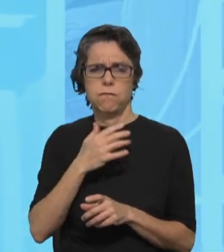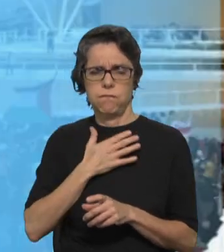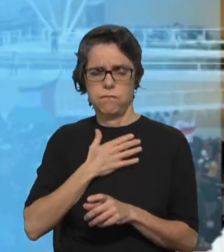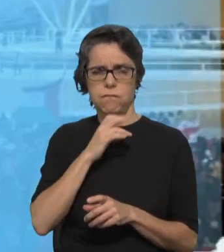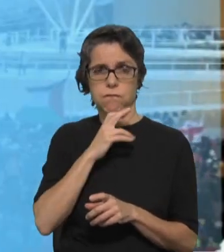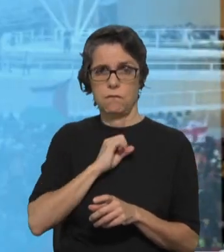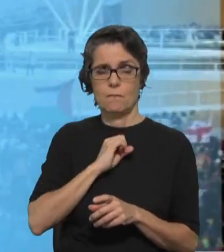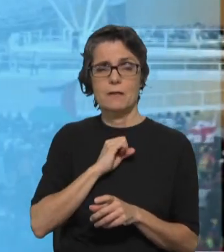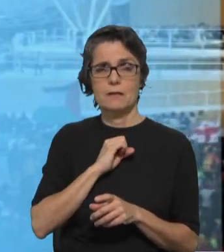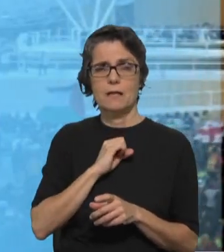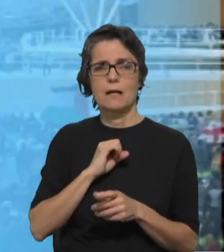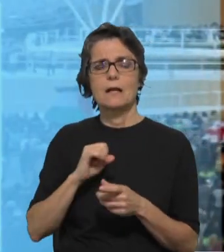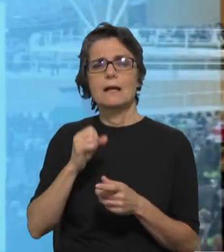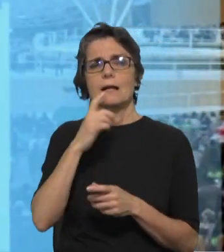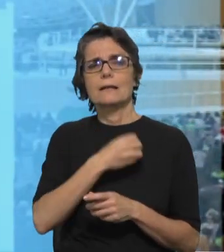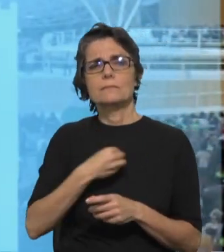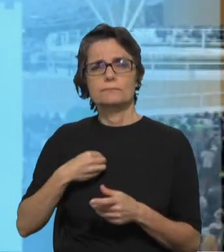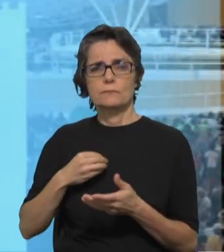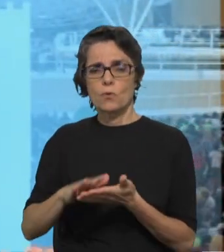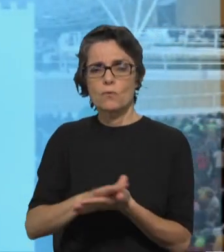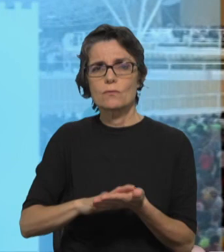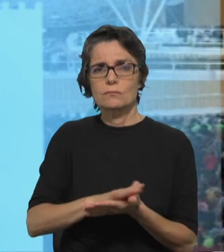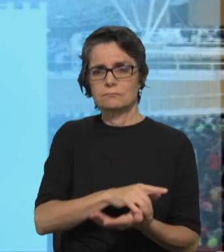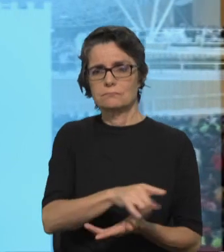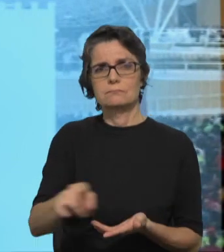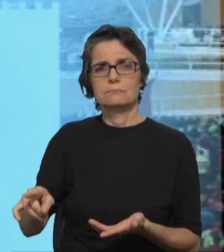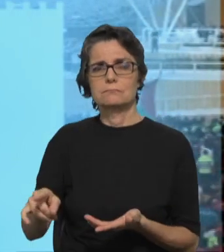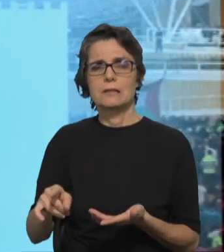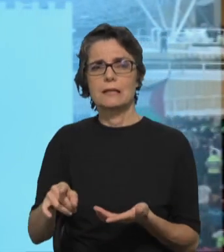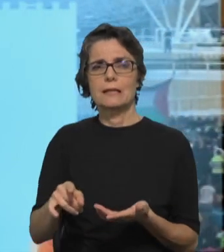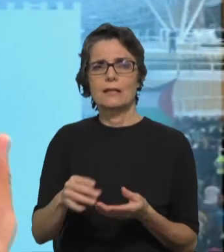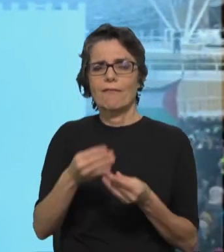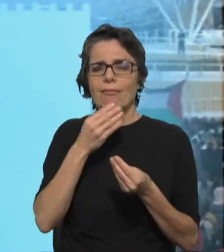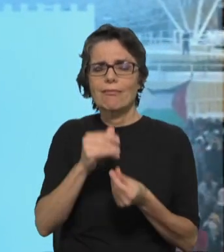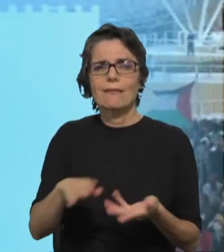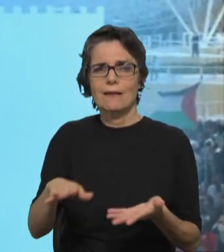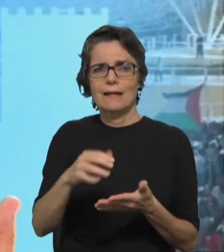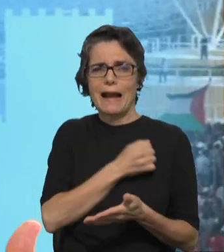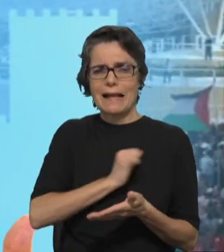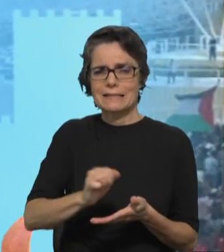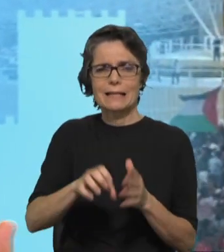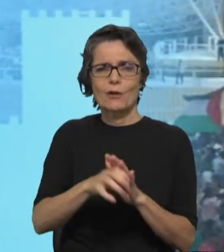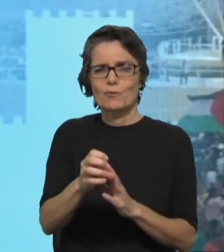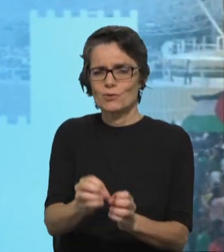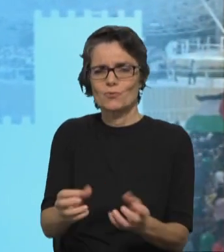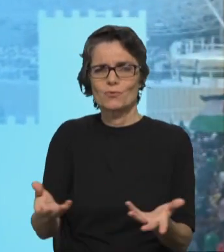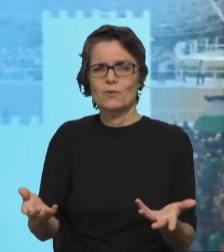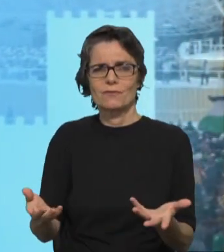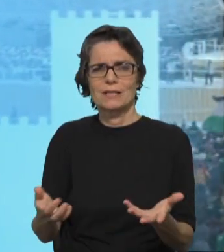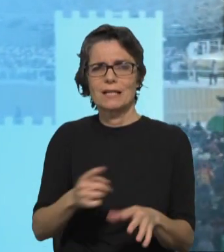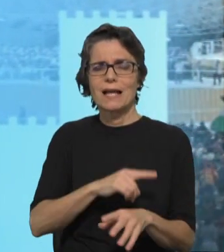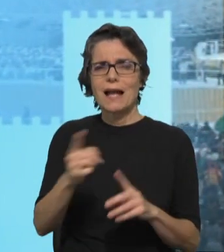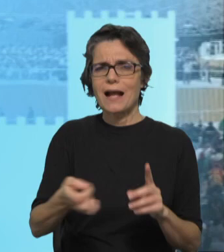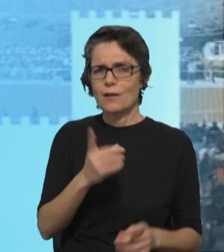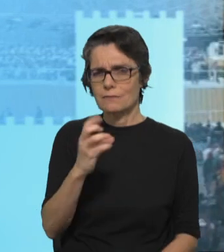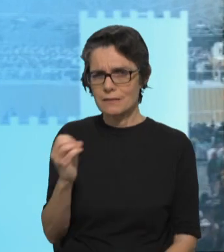era de terra. Só os quartos eram assoalhadas. Estão a imaginar o que é, nos anos